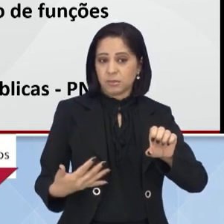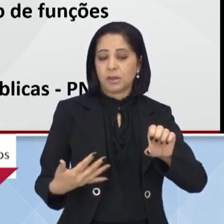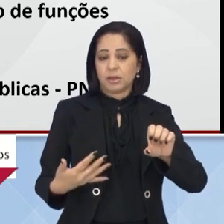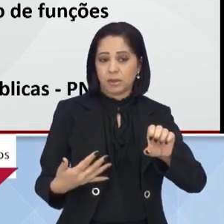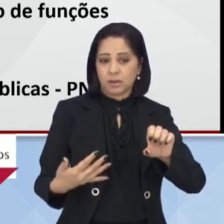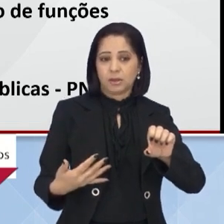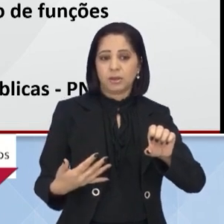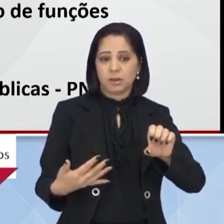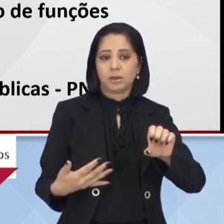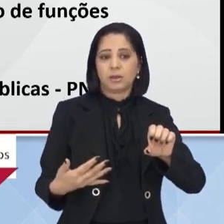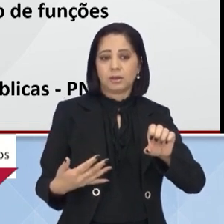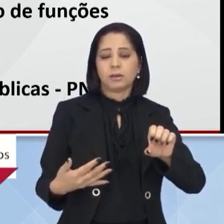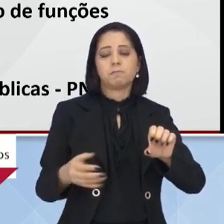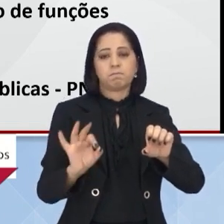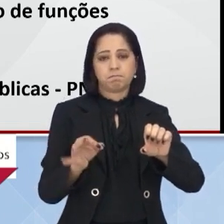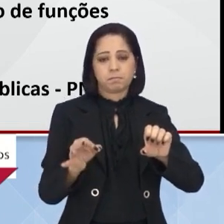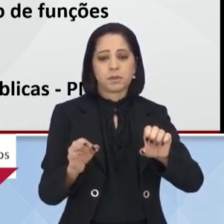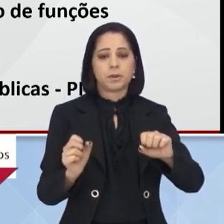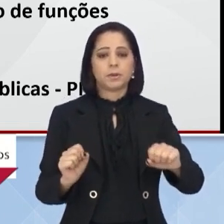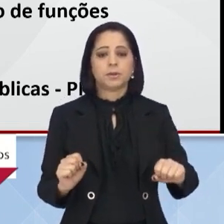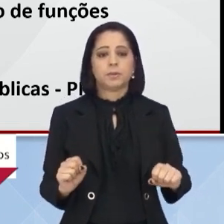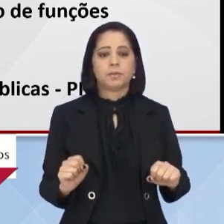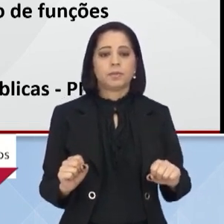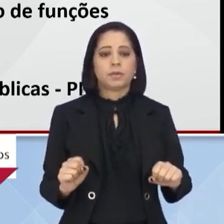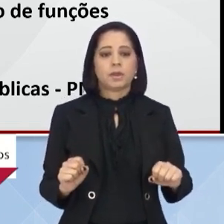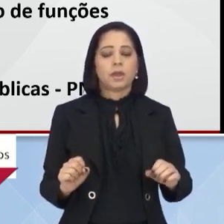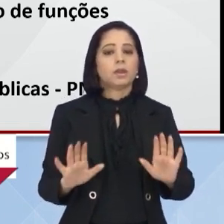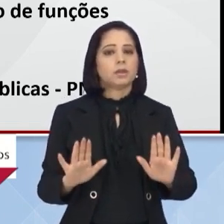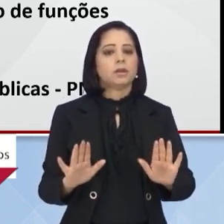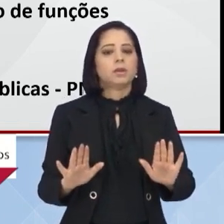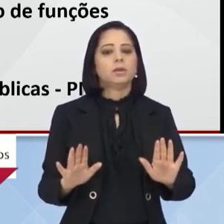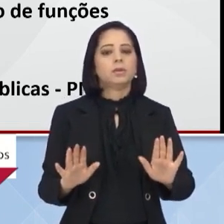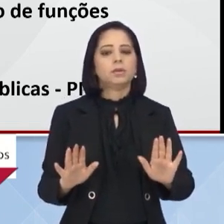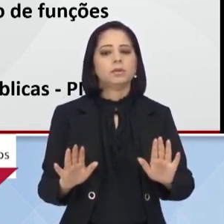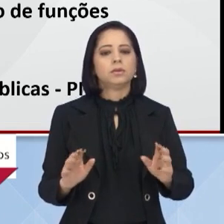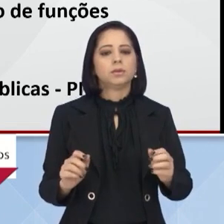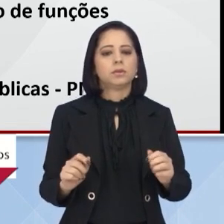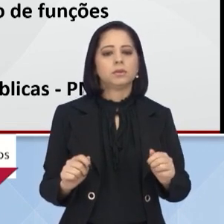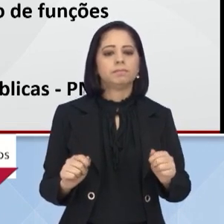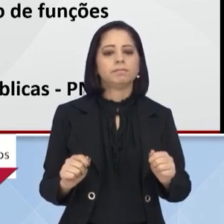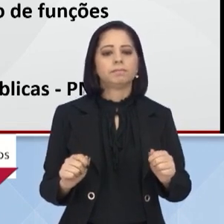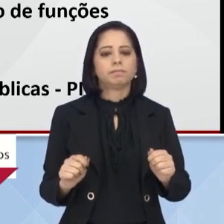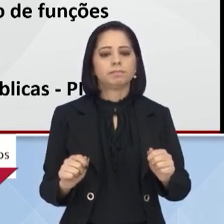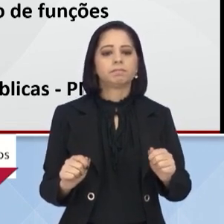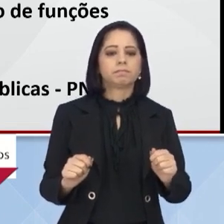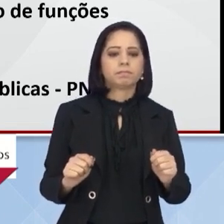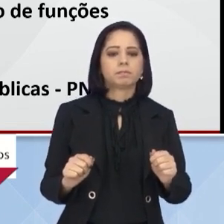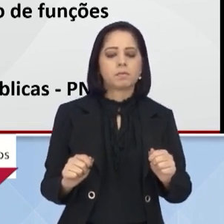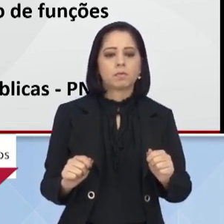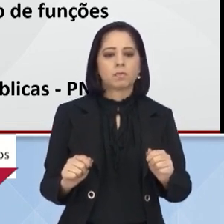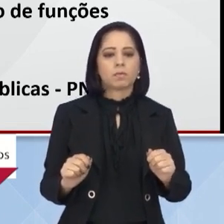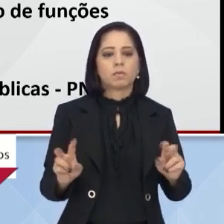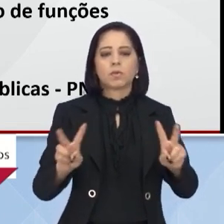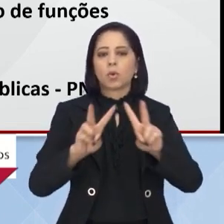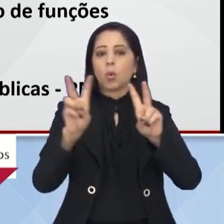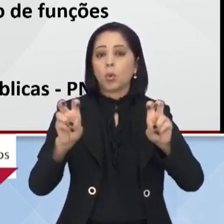aqueles objetivos das da da licitação Então a gente tem ali a No que diz respeito à governança principalmente à